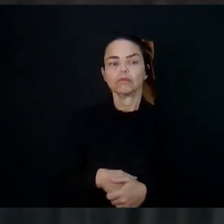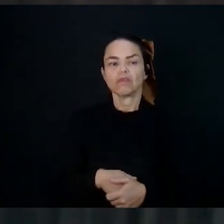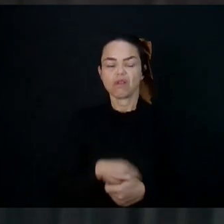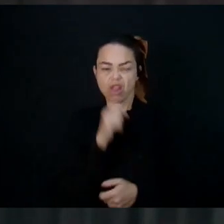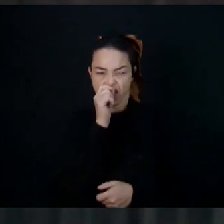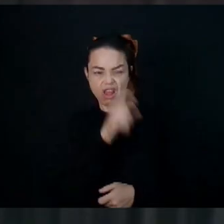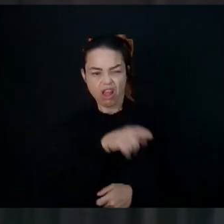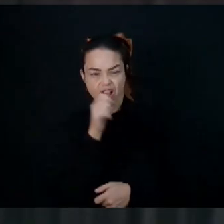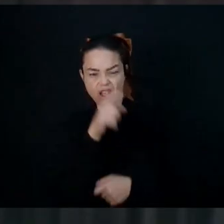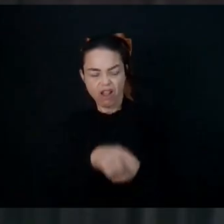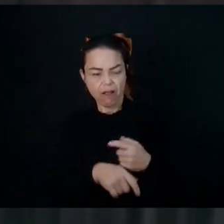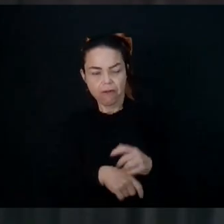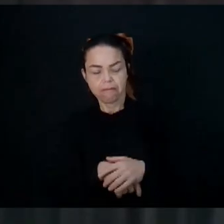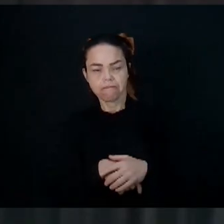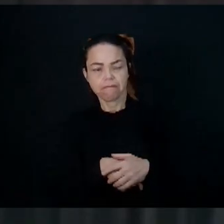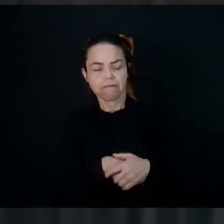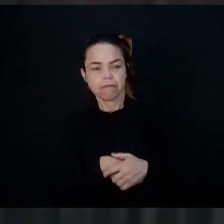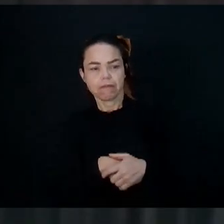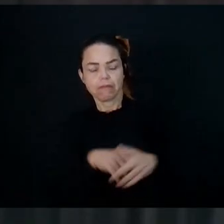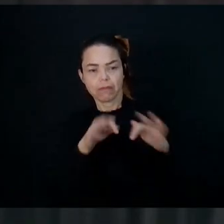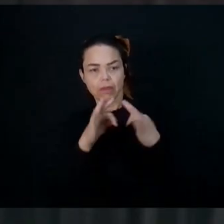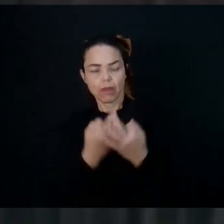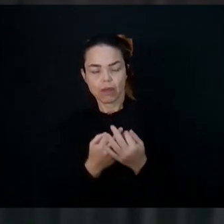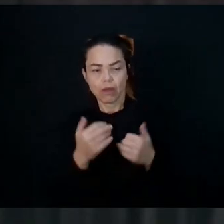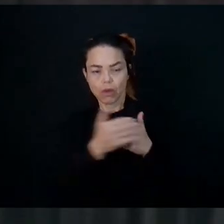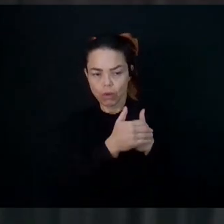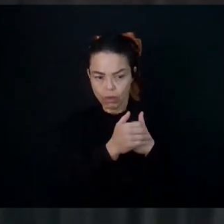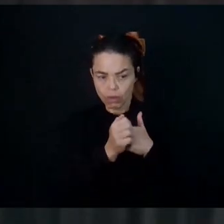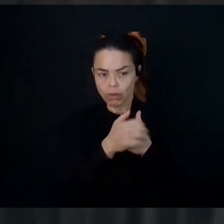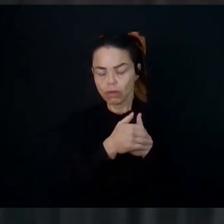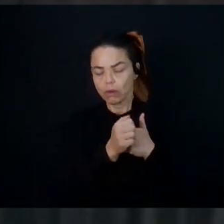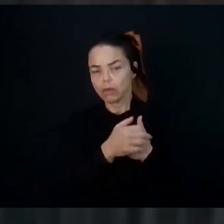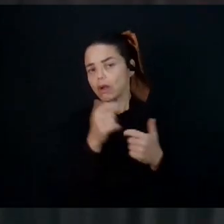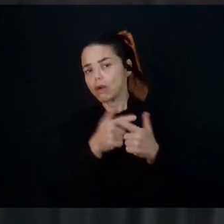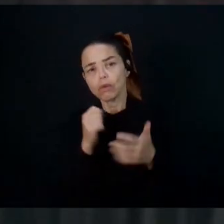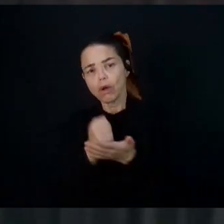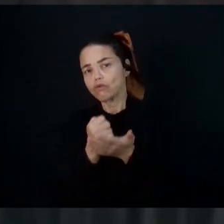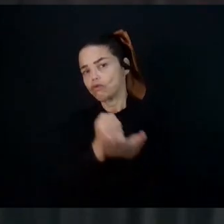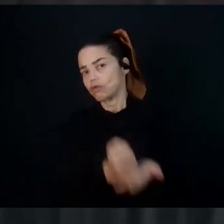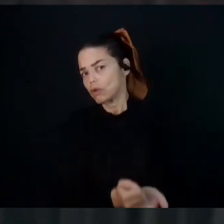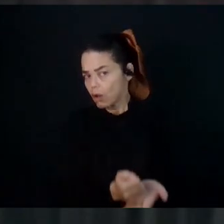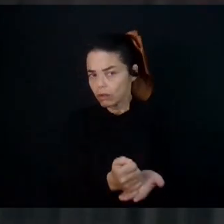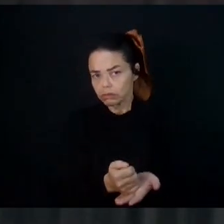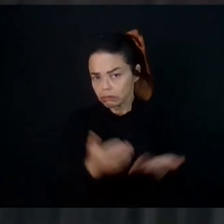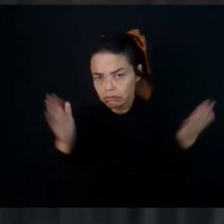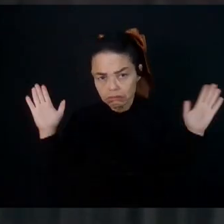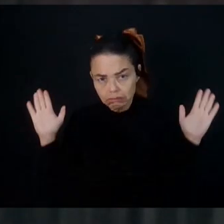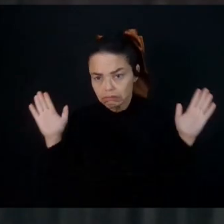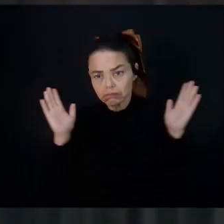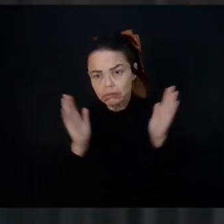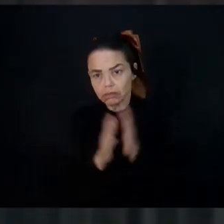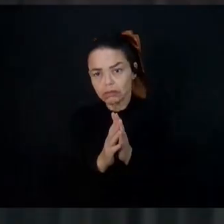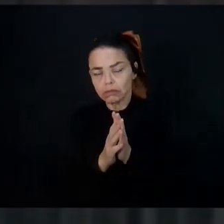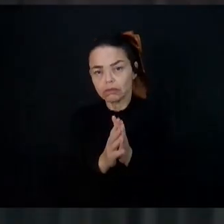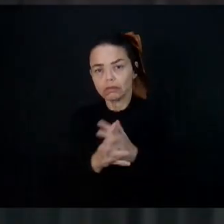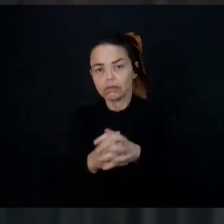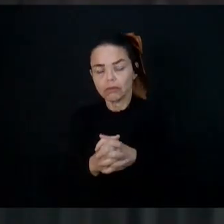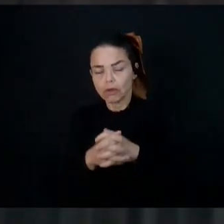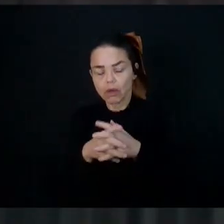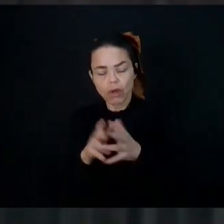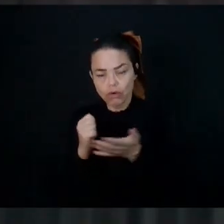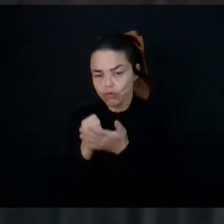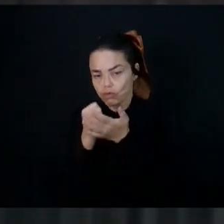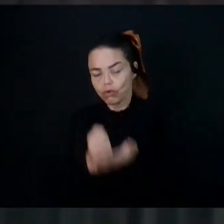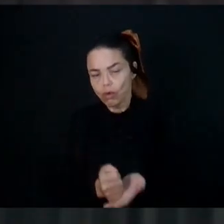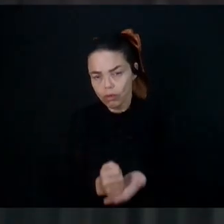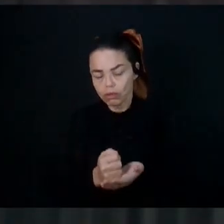família, ela merece ser acolhida, exato, porque ela fez, ela deixou fazer, e não pensou,